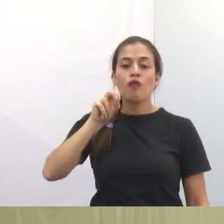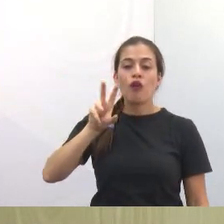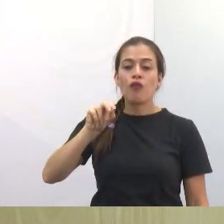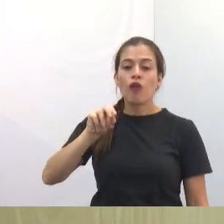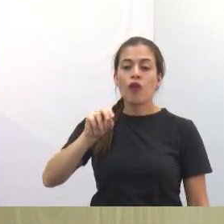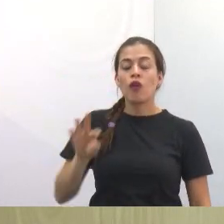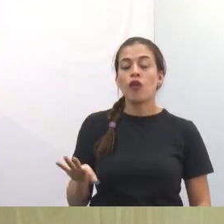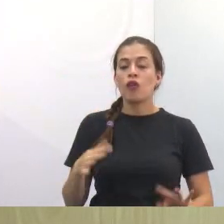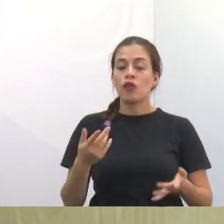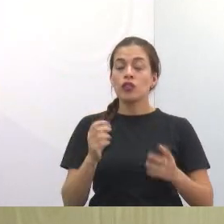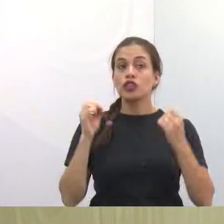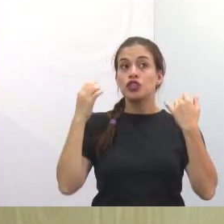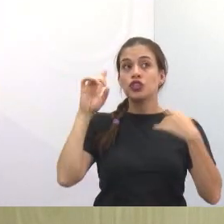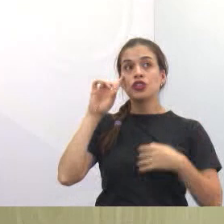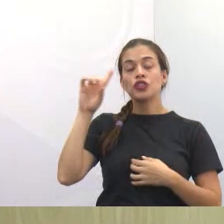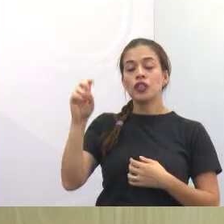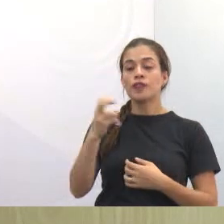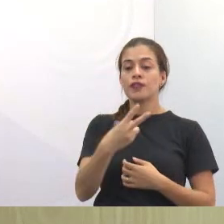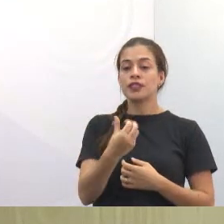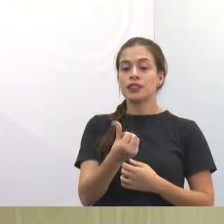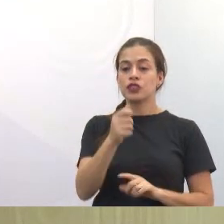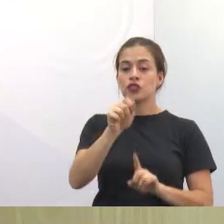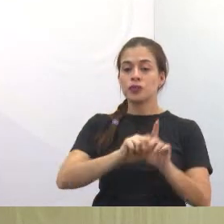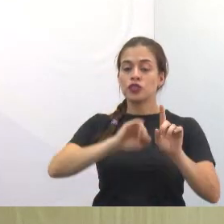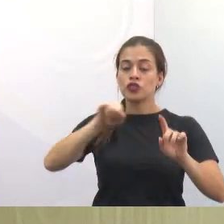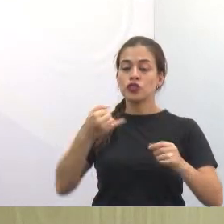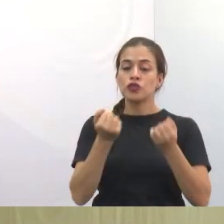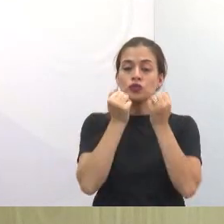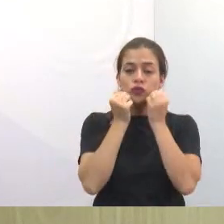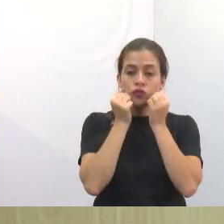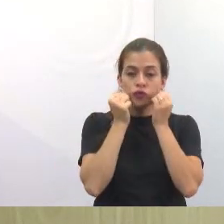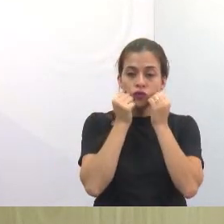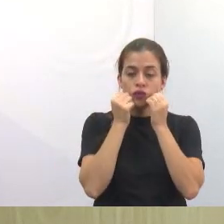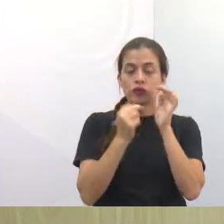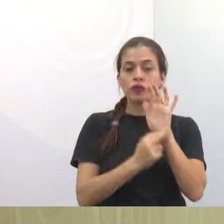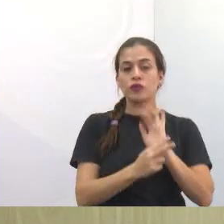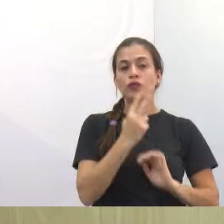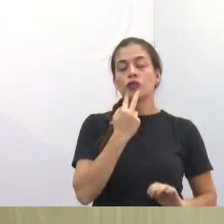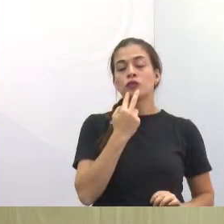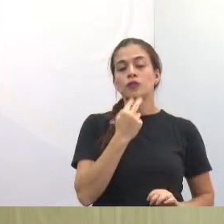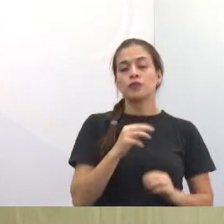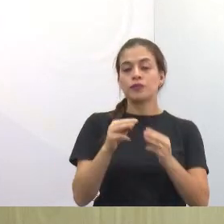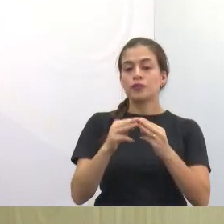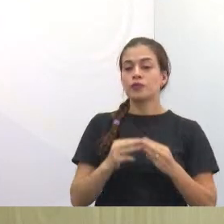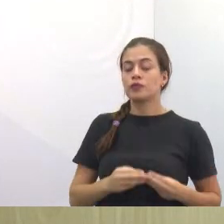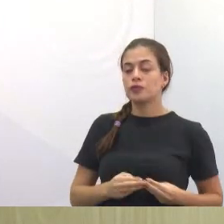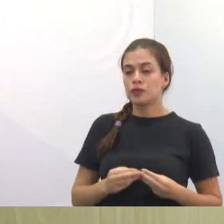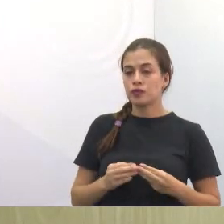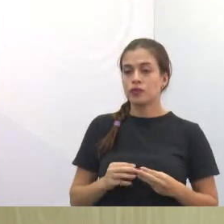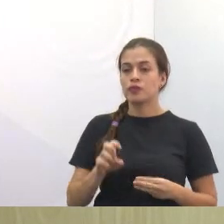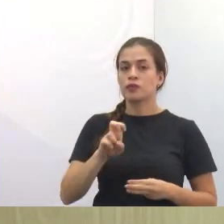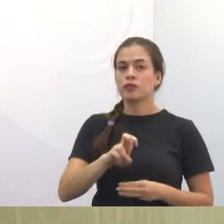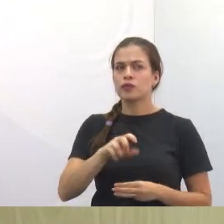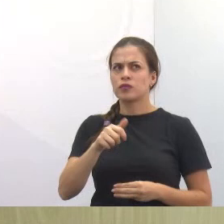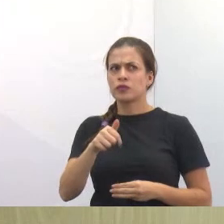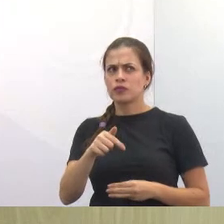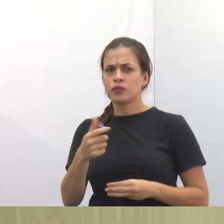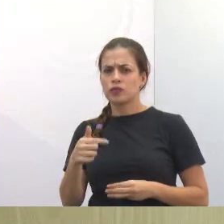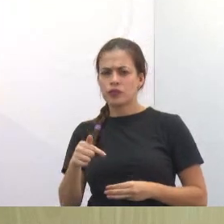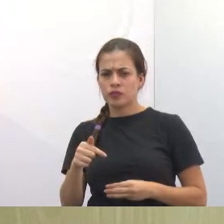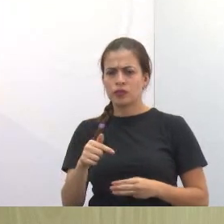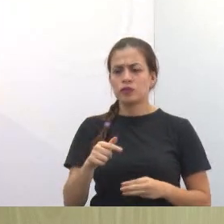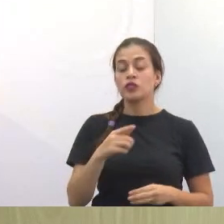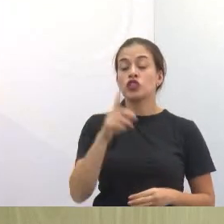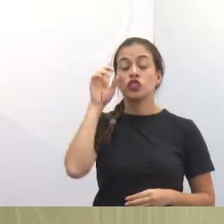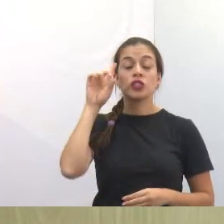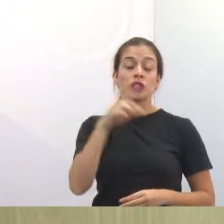Autoria Valmir do Parque Meia Lua. Moção 577. Registro de transcurso do Dia Nacional da Saúde, celebrado em 5 de agosto. Autoria Valmir do Parque